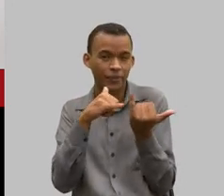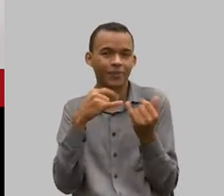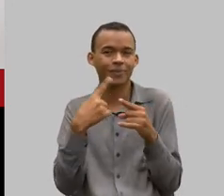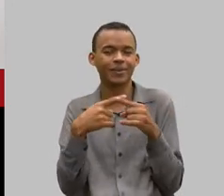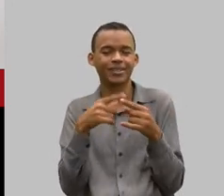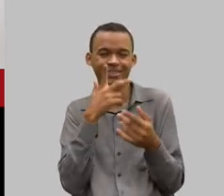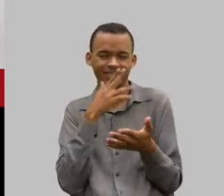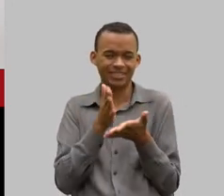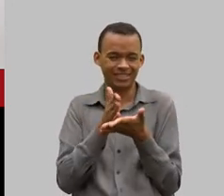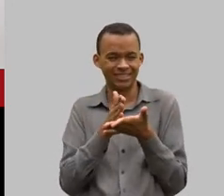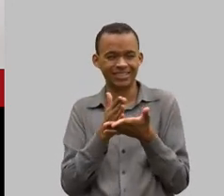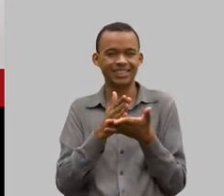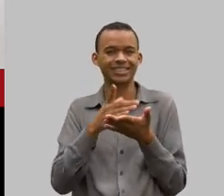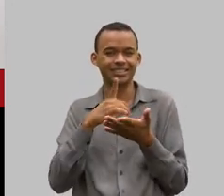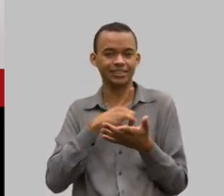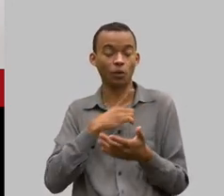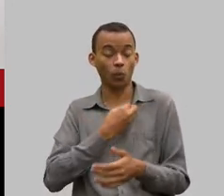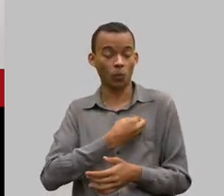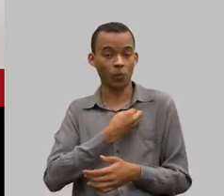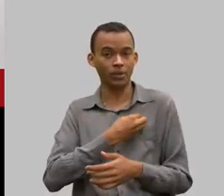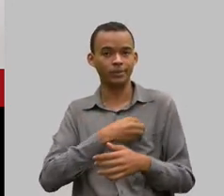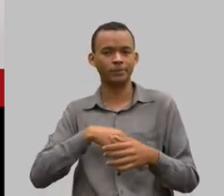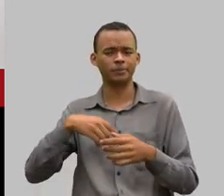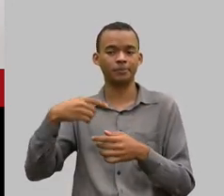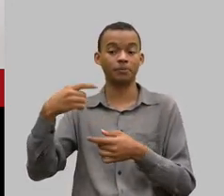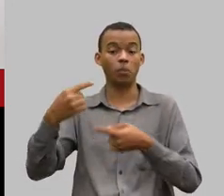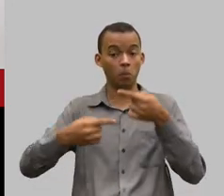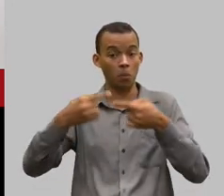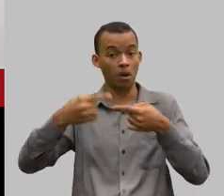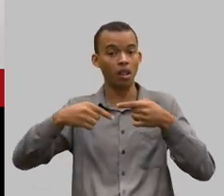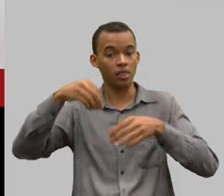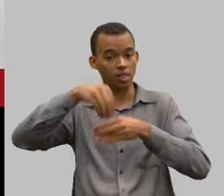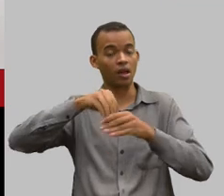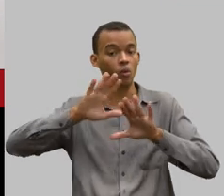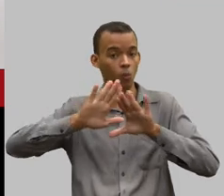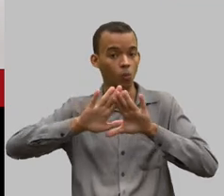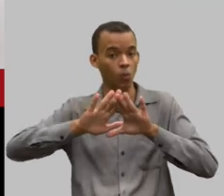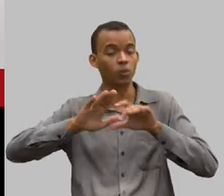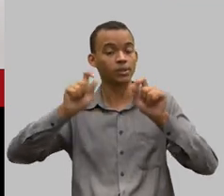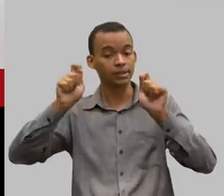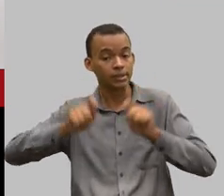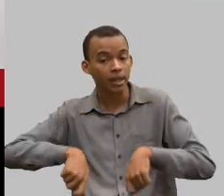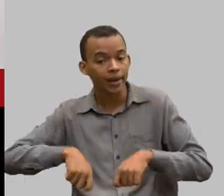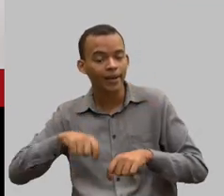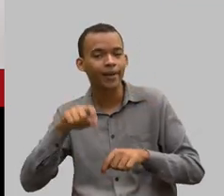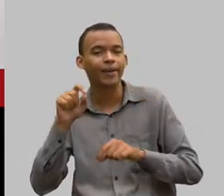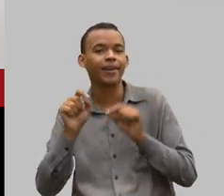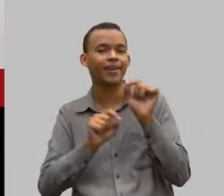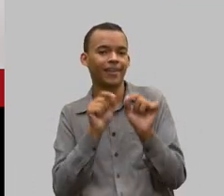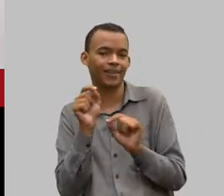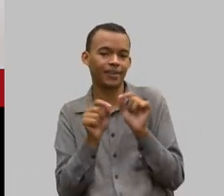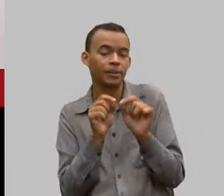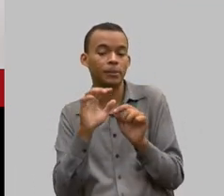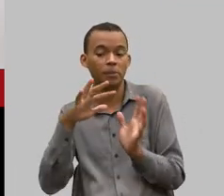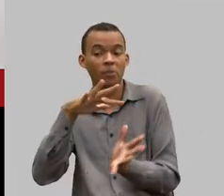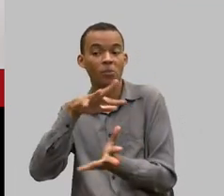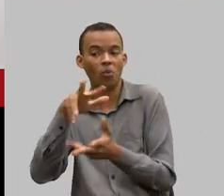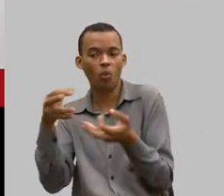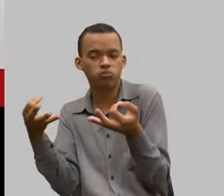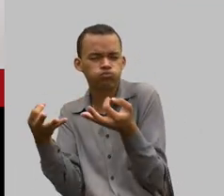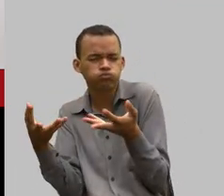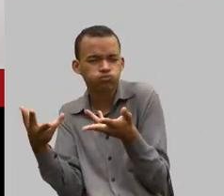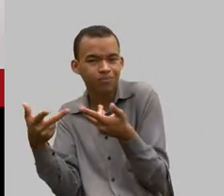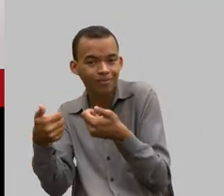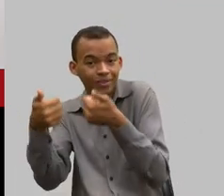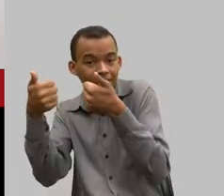uma uma discussão na Assembleia do que é possível ser feito do Mundo Ideal para aquilo que